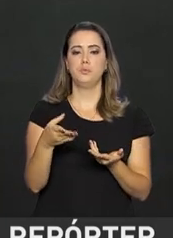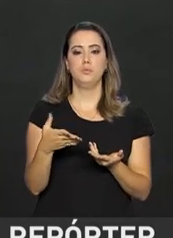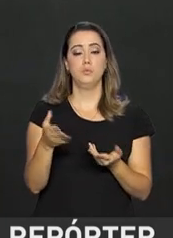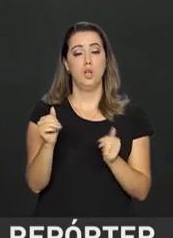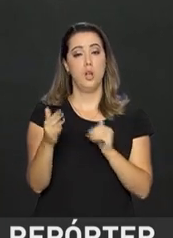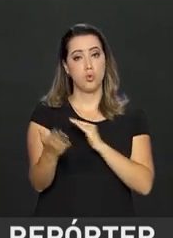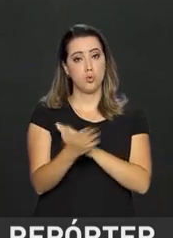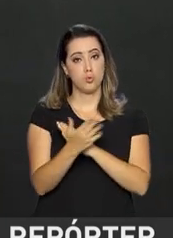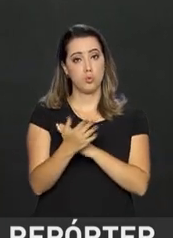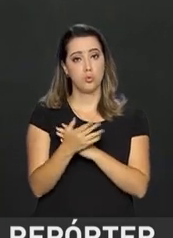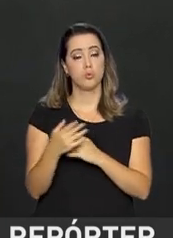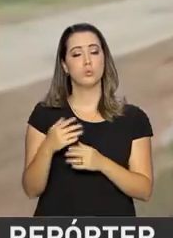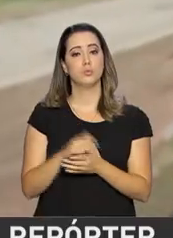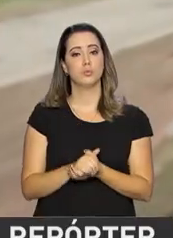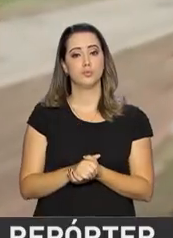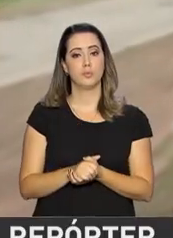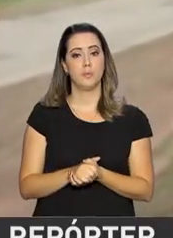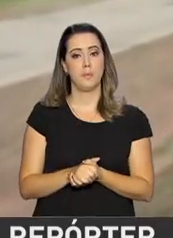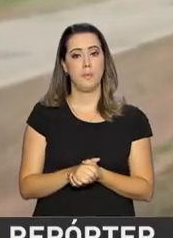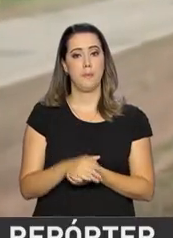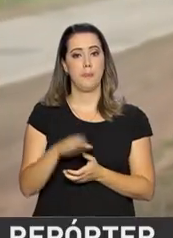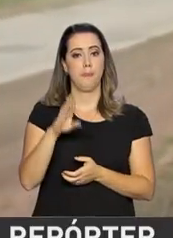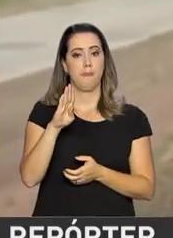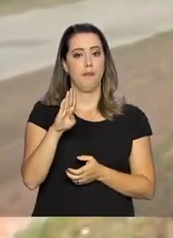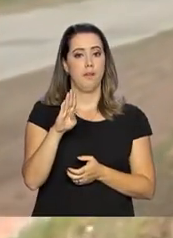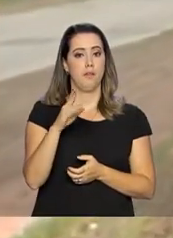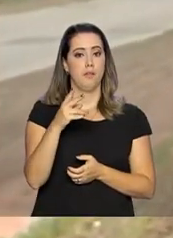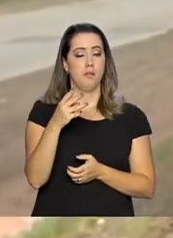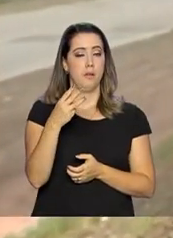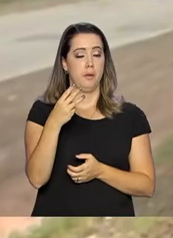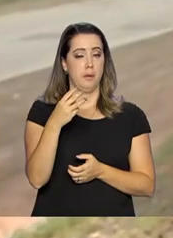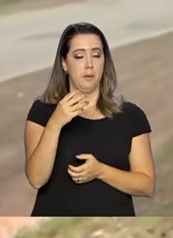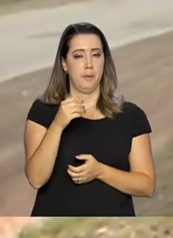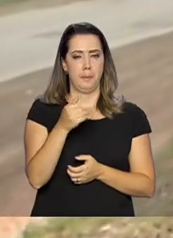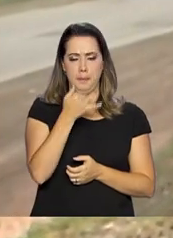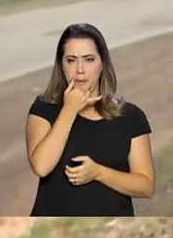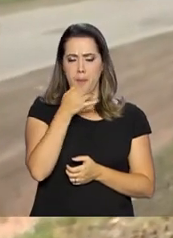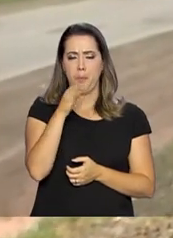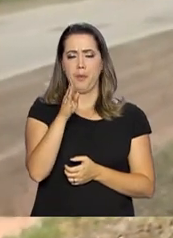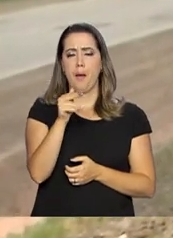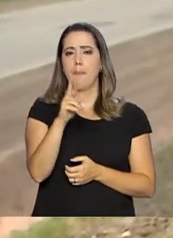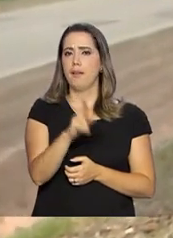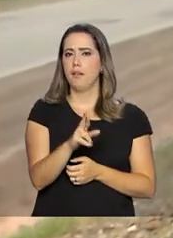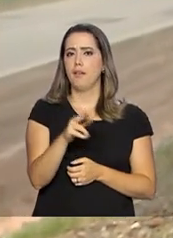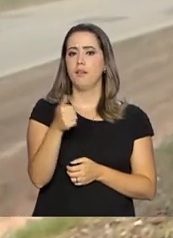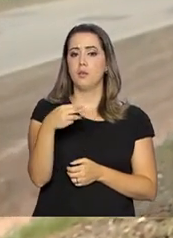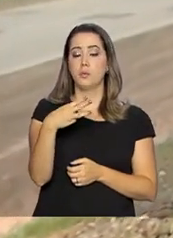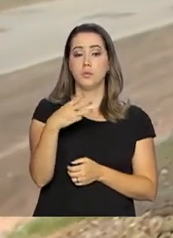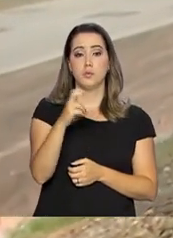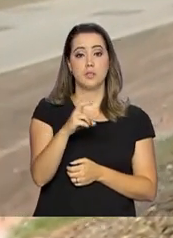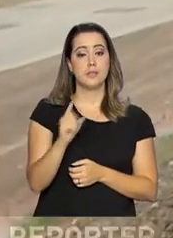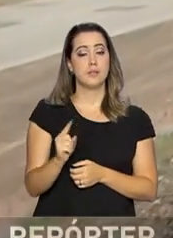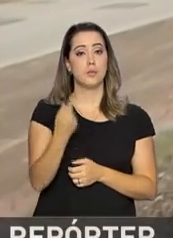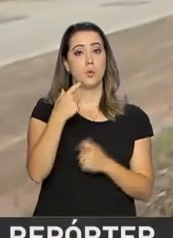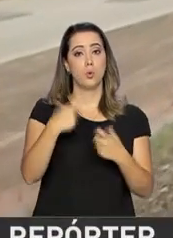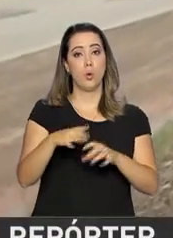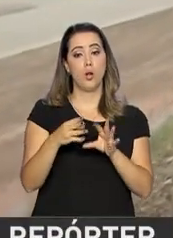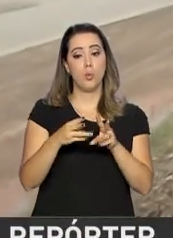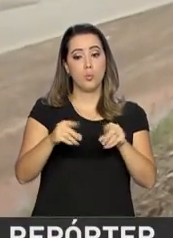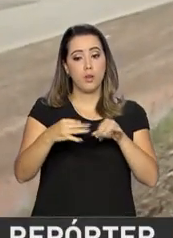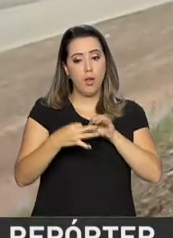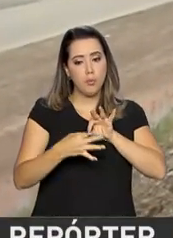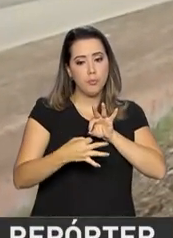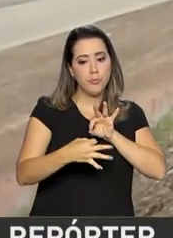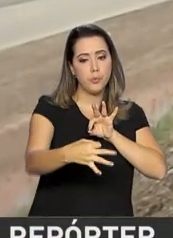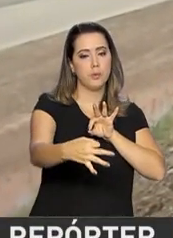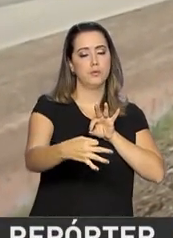somar com esses fatores. A BR-135 é o único acesso por terra entre o interior do estado e a capital São Luís. Com a